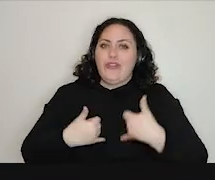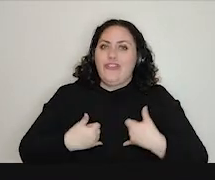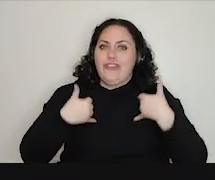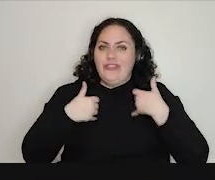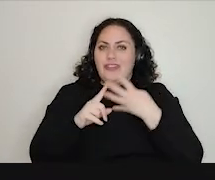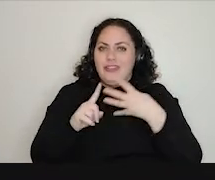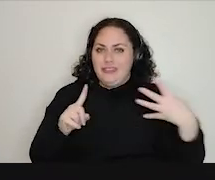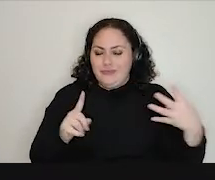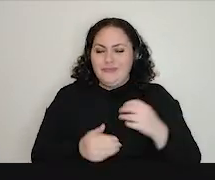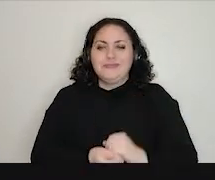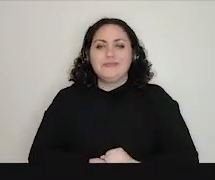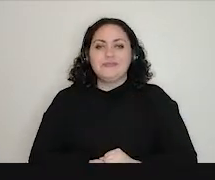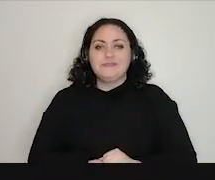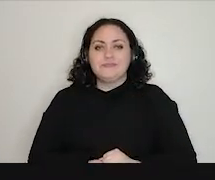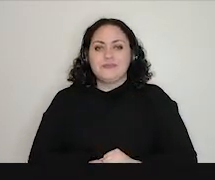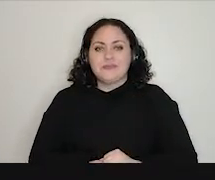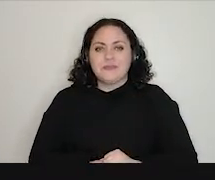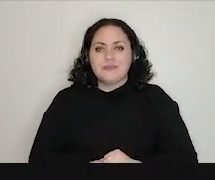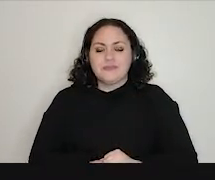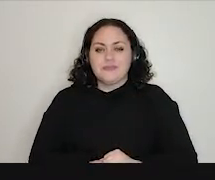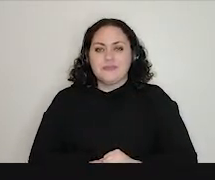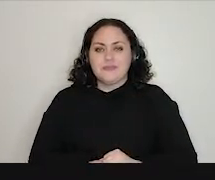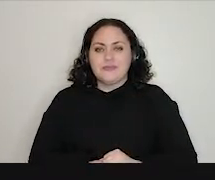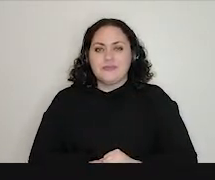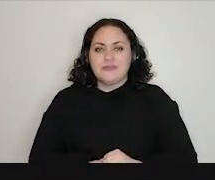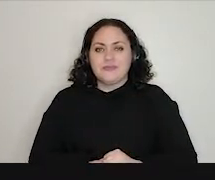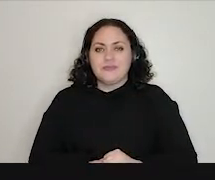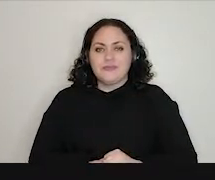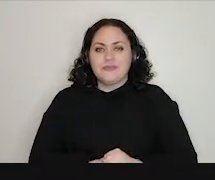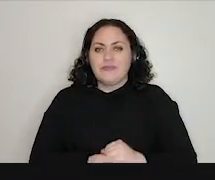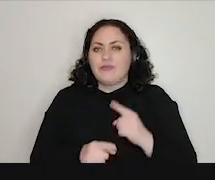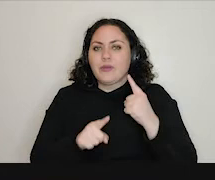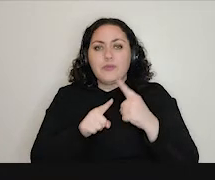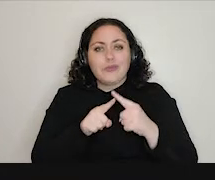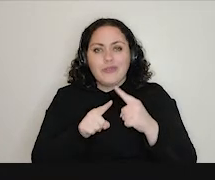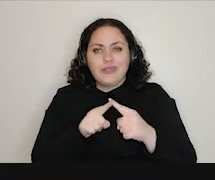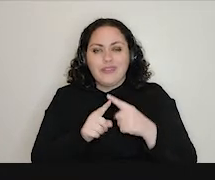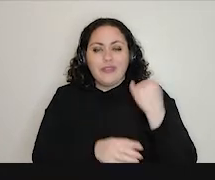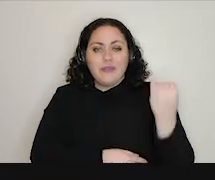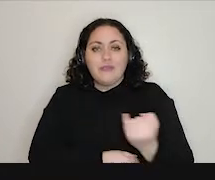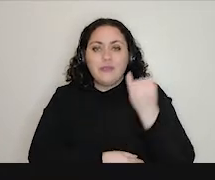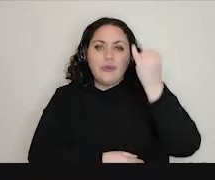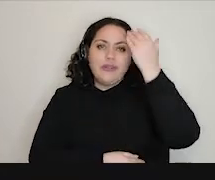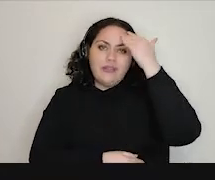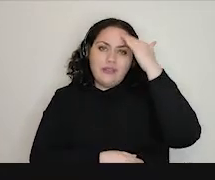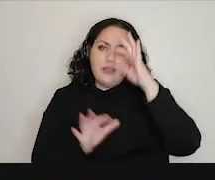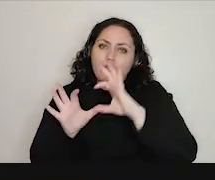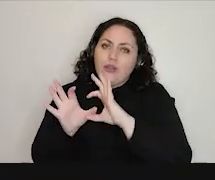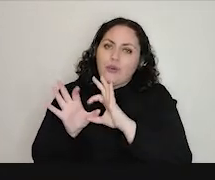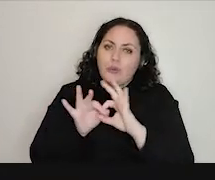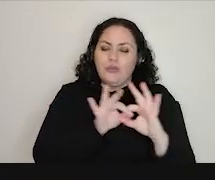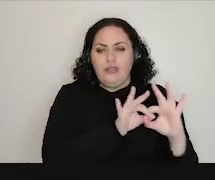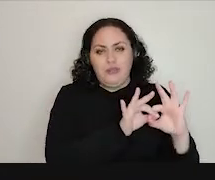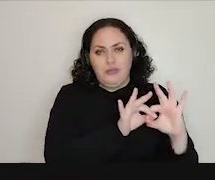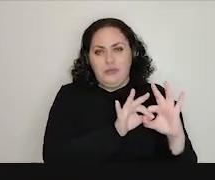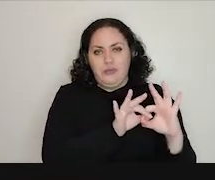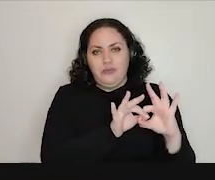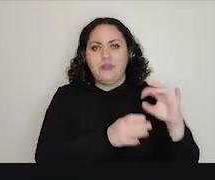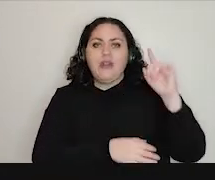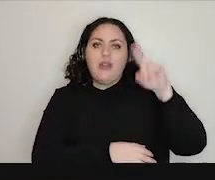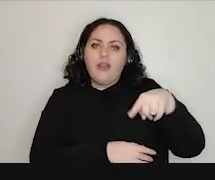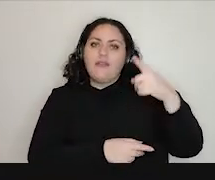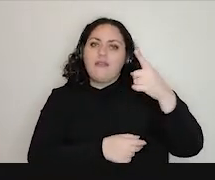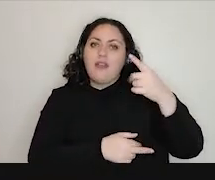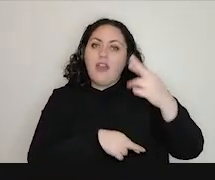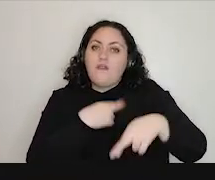LGBT, sobretudo porque é importante a gente considerar o contexto, né? É revolucionário a gente estar